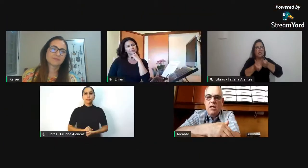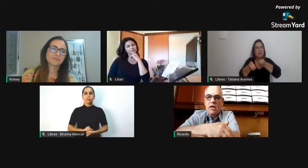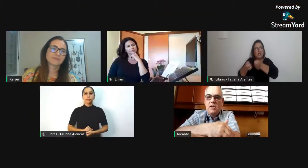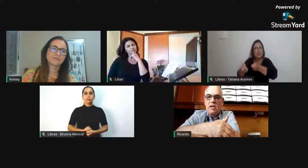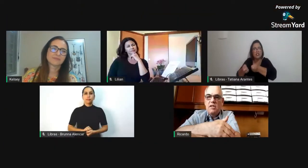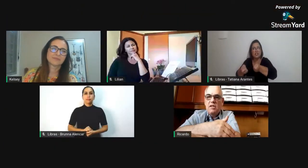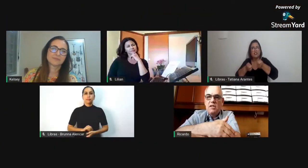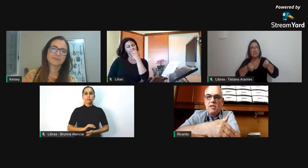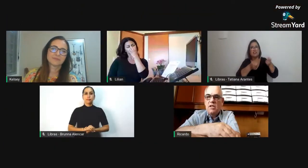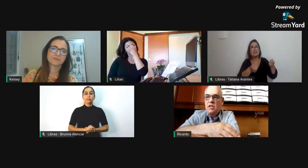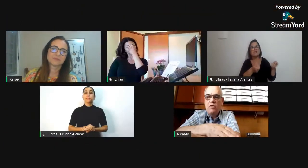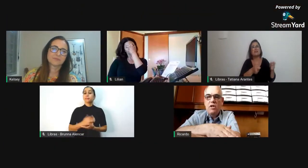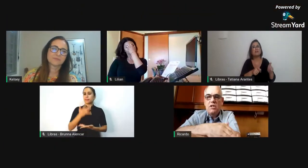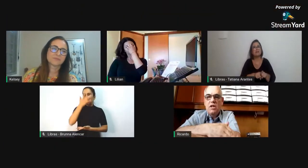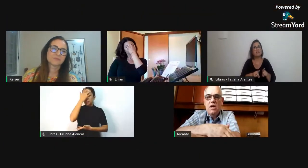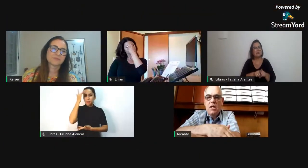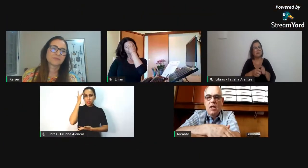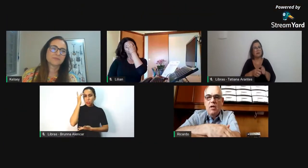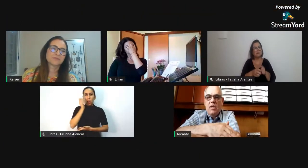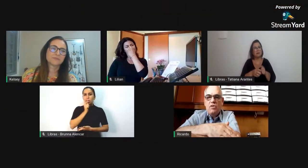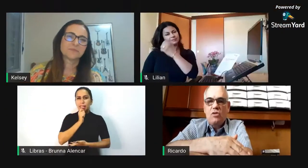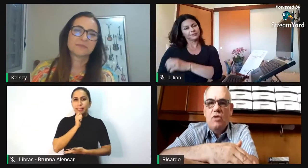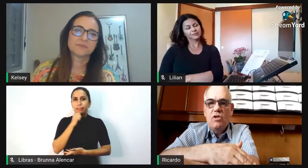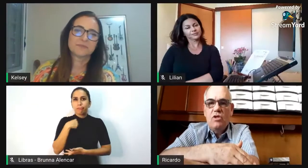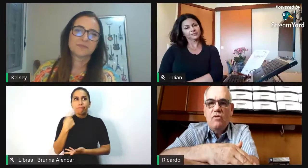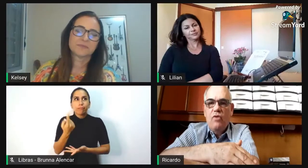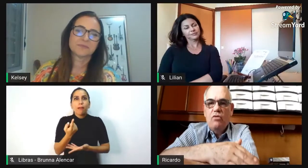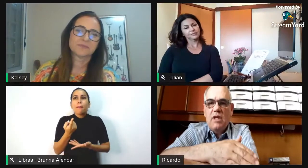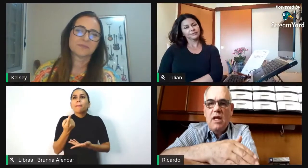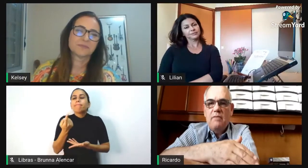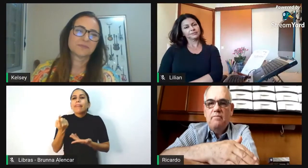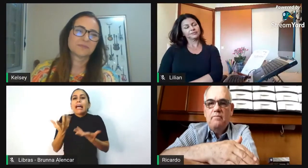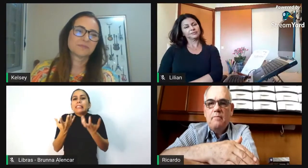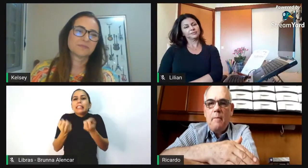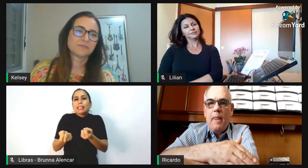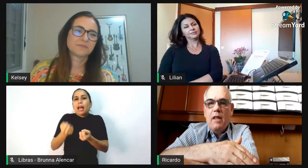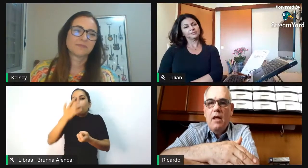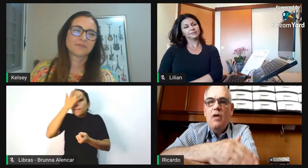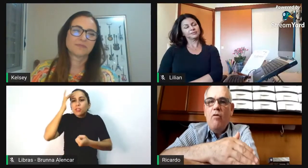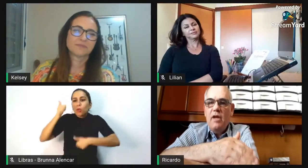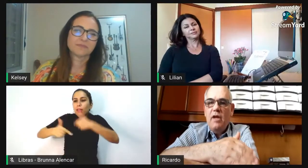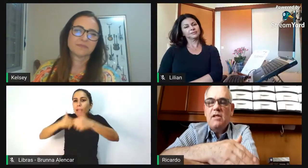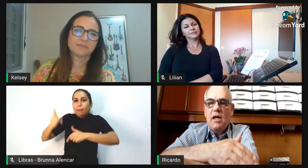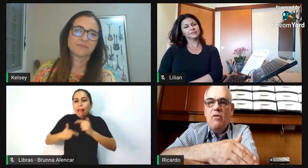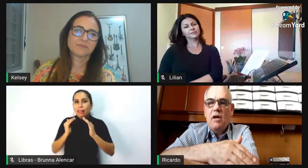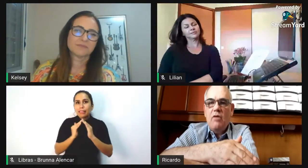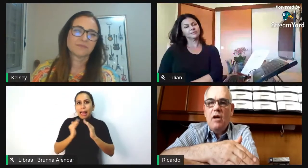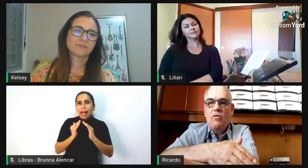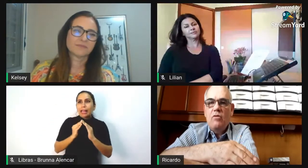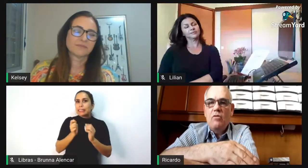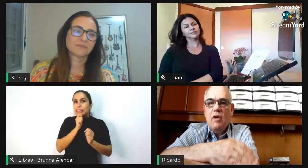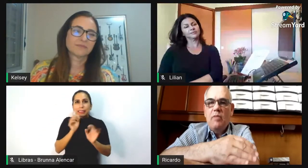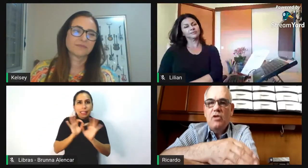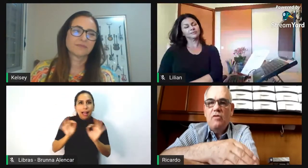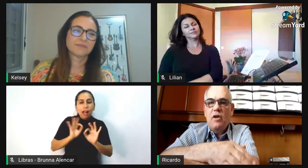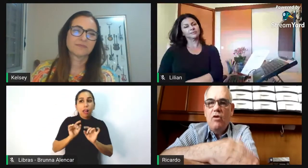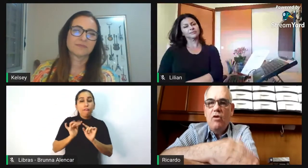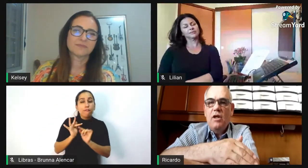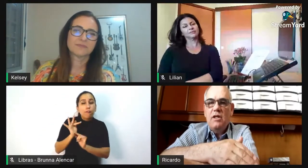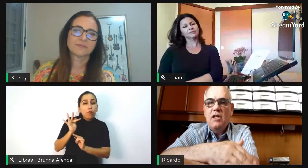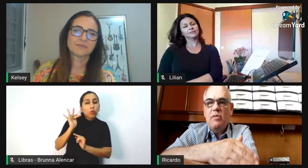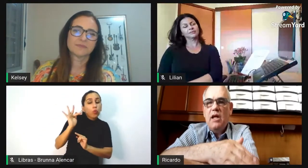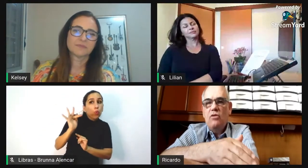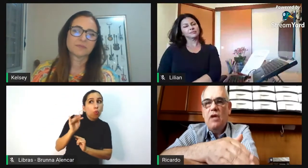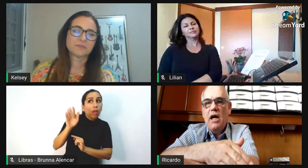devido a essa questão de segurança biológica, mas quando isso voltar, tem que conversar com a pessoa,